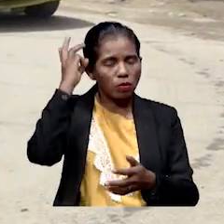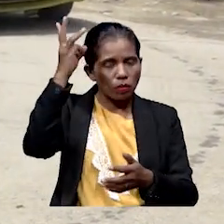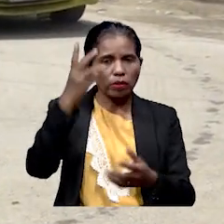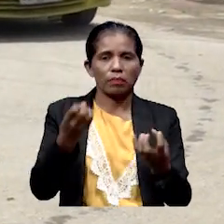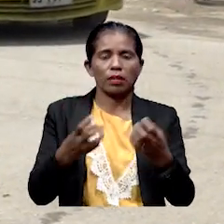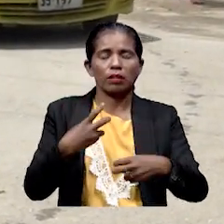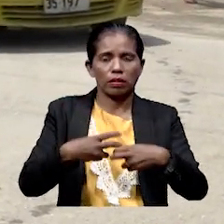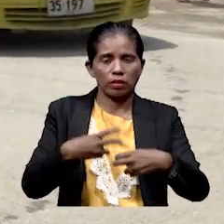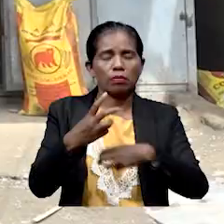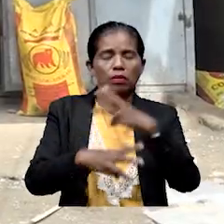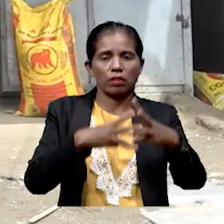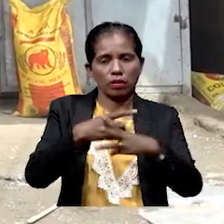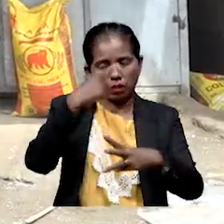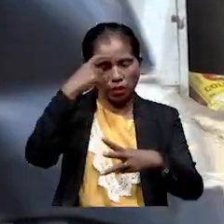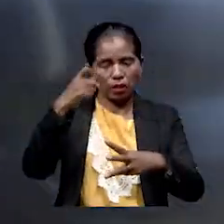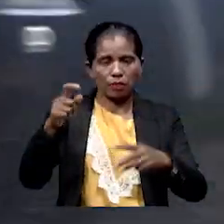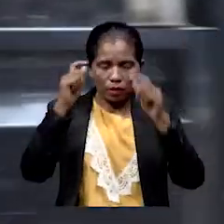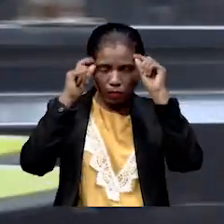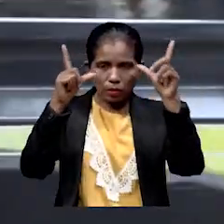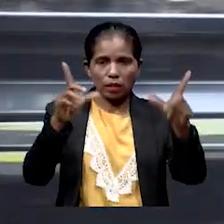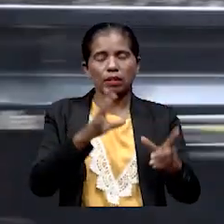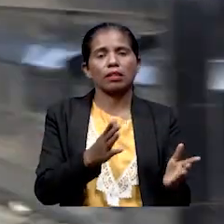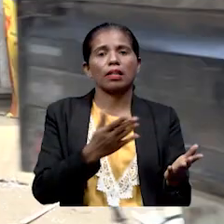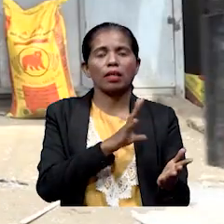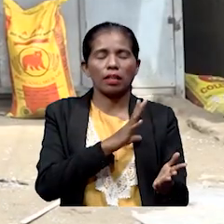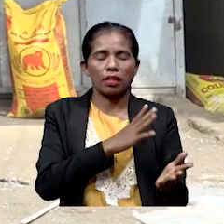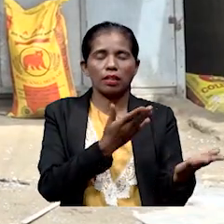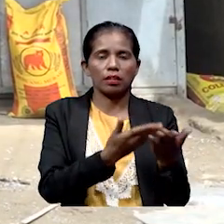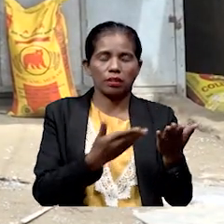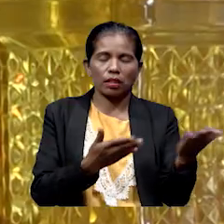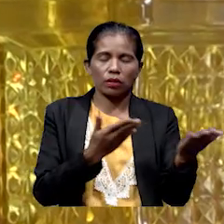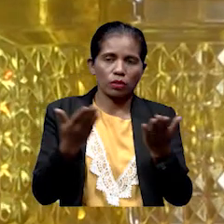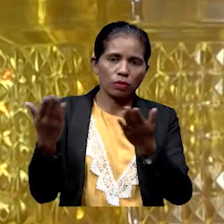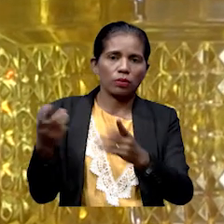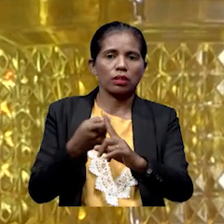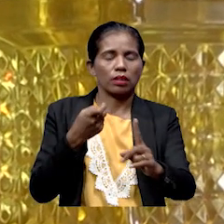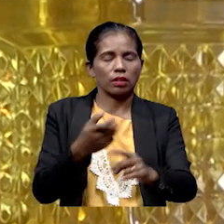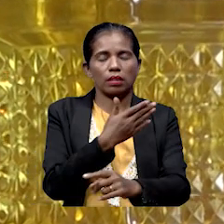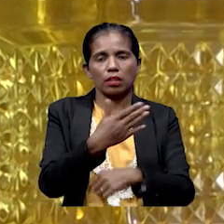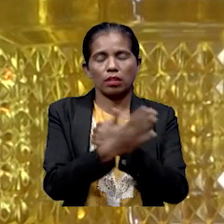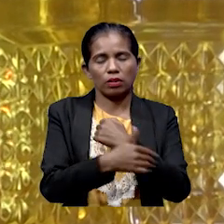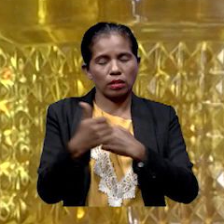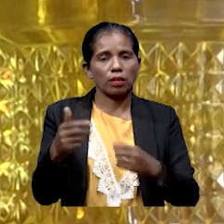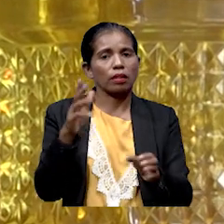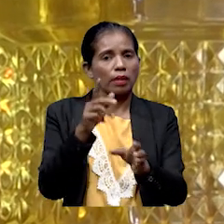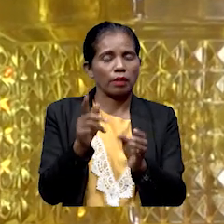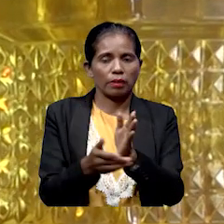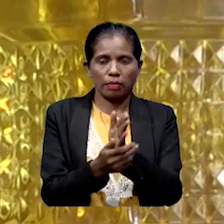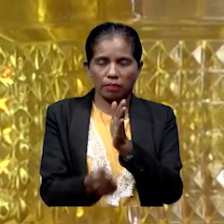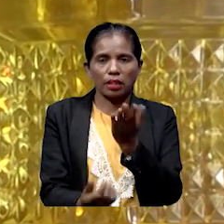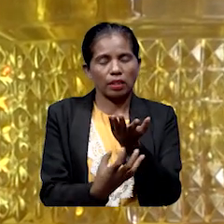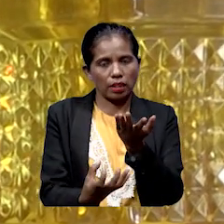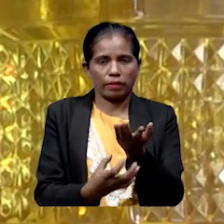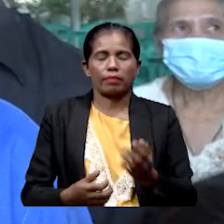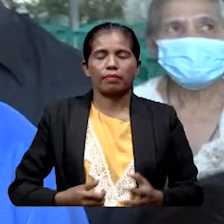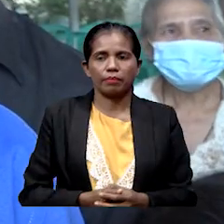tamba Timor-Leste dependência liu ba produto importado, inclui minatein no combustível. Ida e a responsabilidade para Ramutu, líder